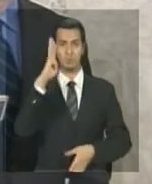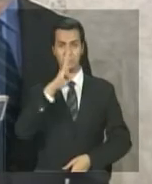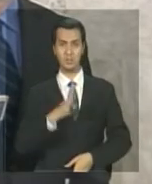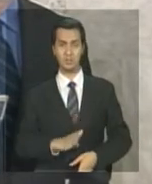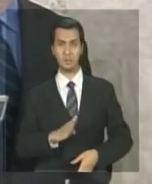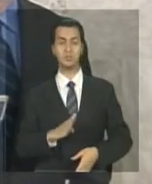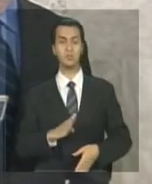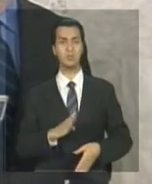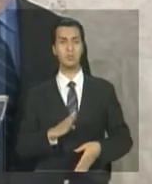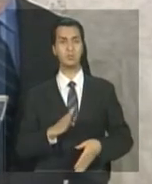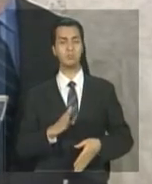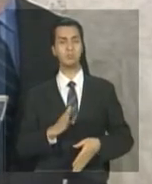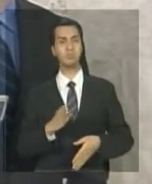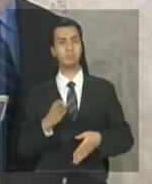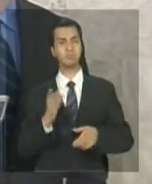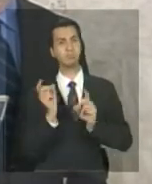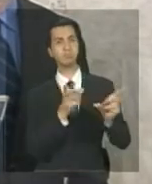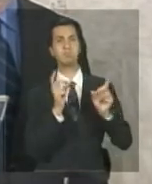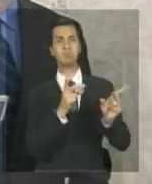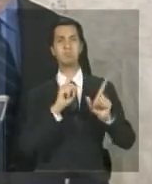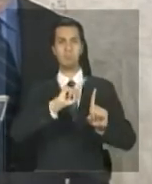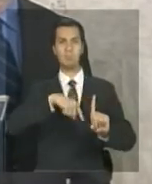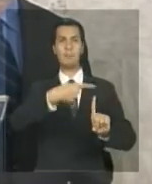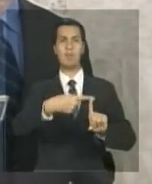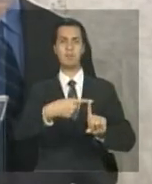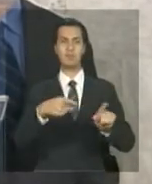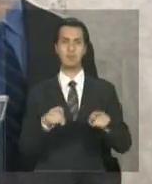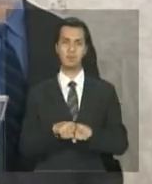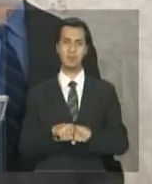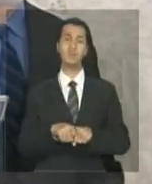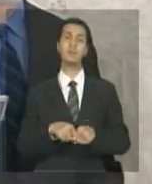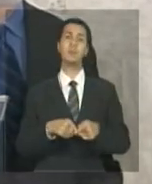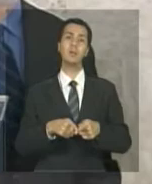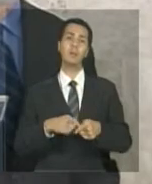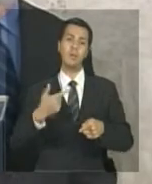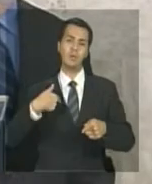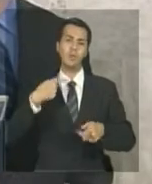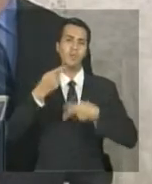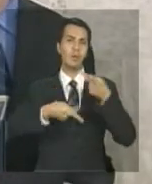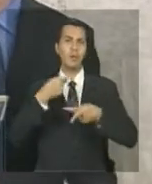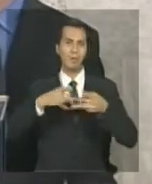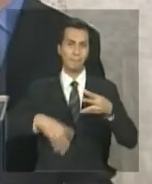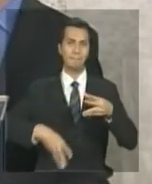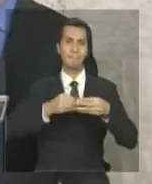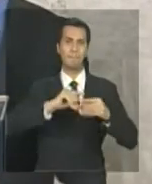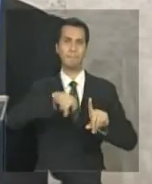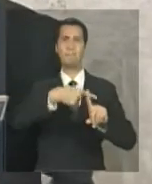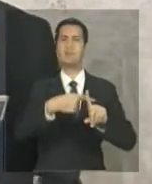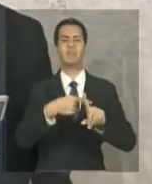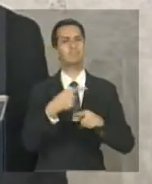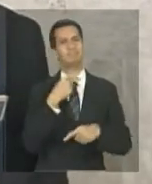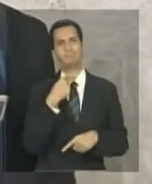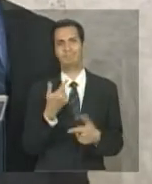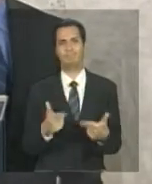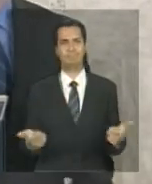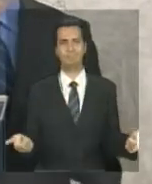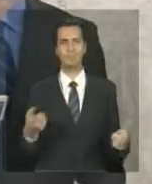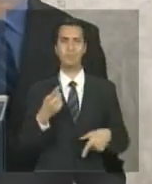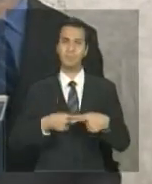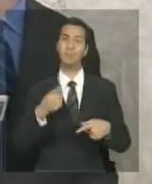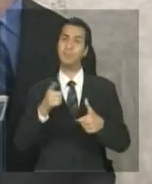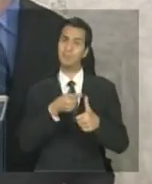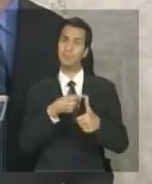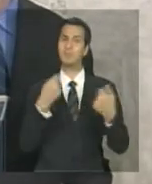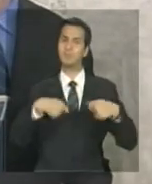totalmente negativo contra o Brasil. Mas essas são as linhas gerais, e mais do que isso, eu acho que não seria oportuno a gente avançar aqui agora, antes de